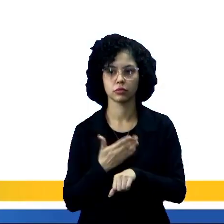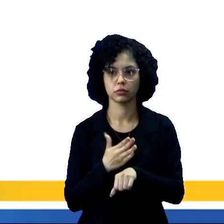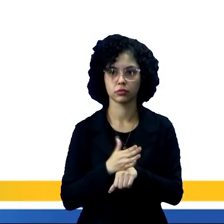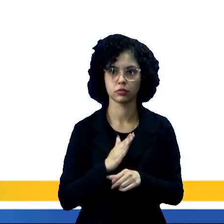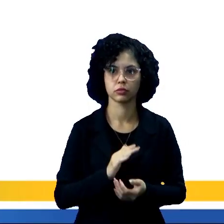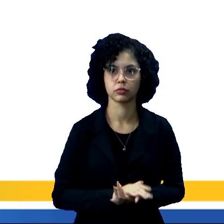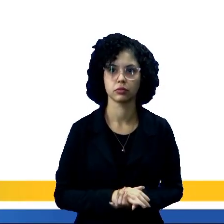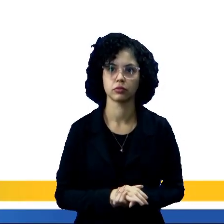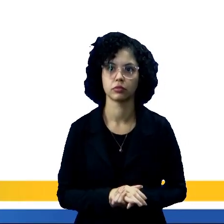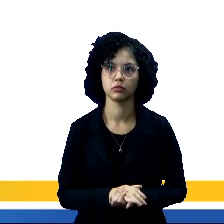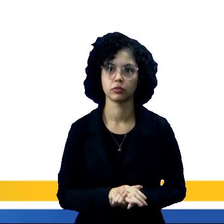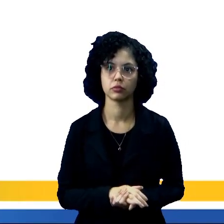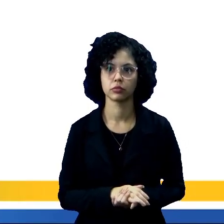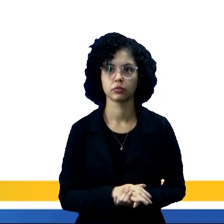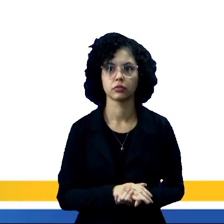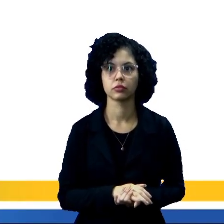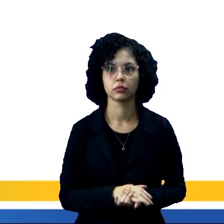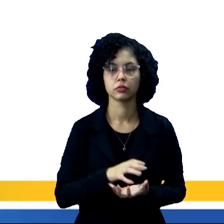um exercitando.